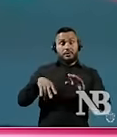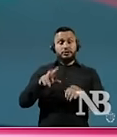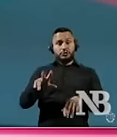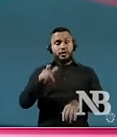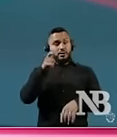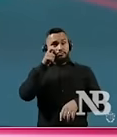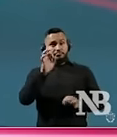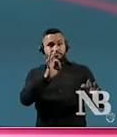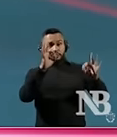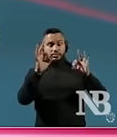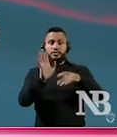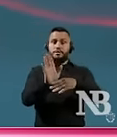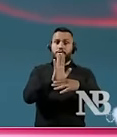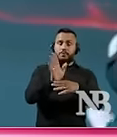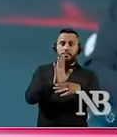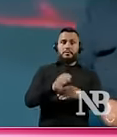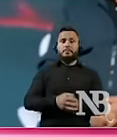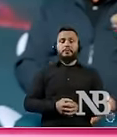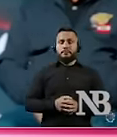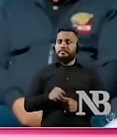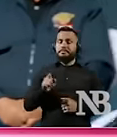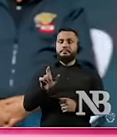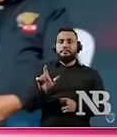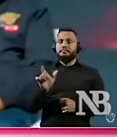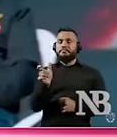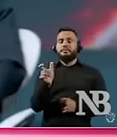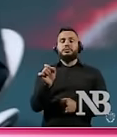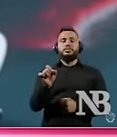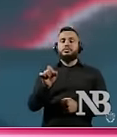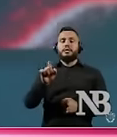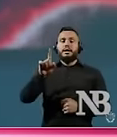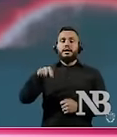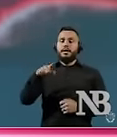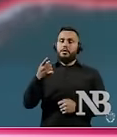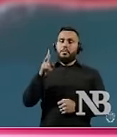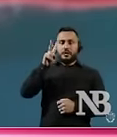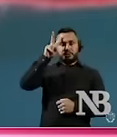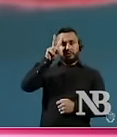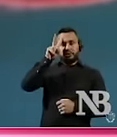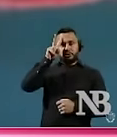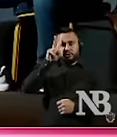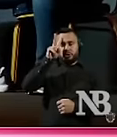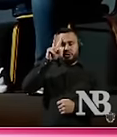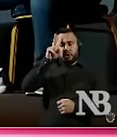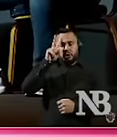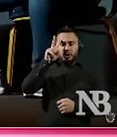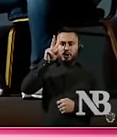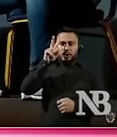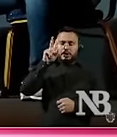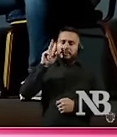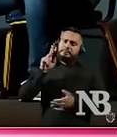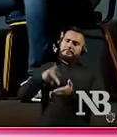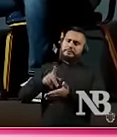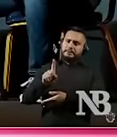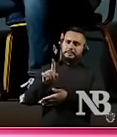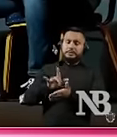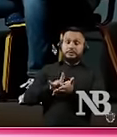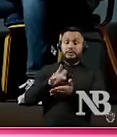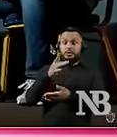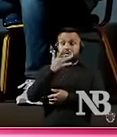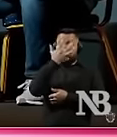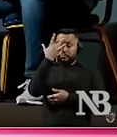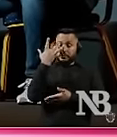filmes. O efeito borboleta basicamente conta uma história fictícia de um homem que escreve nos